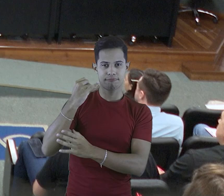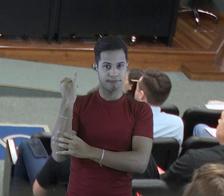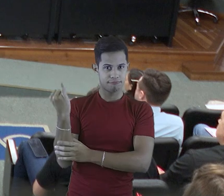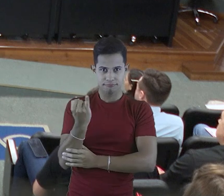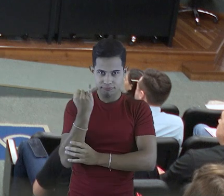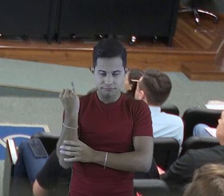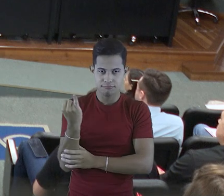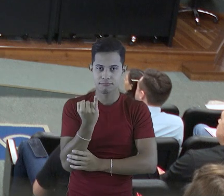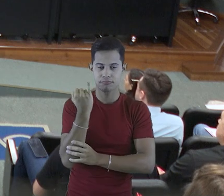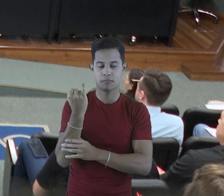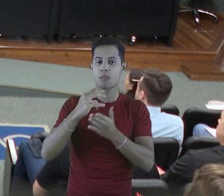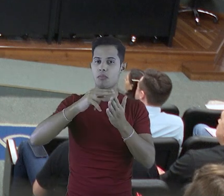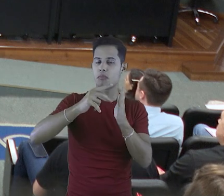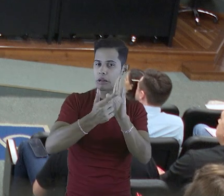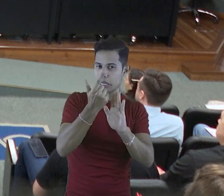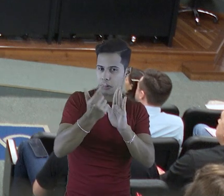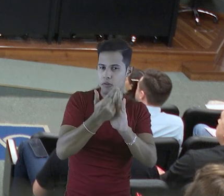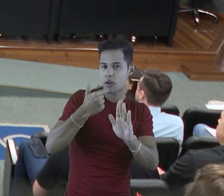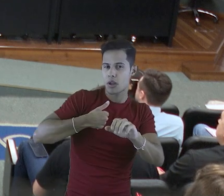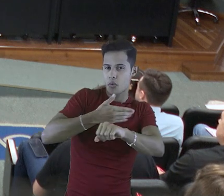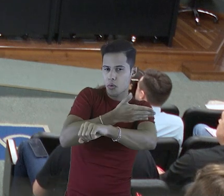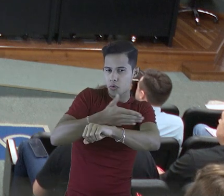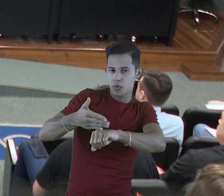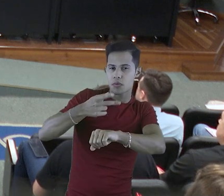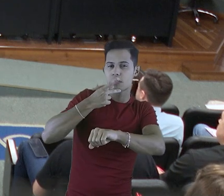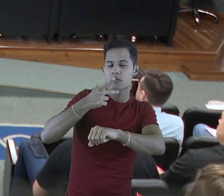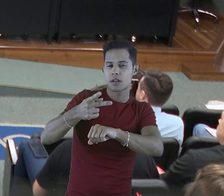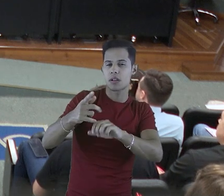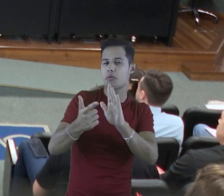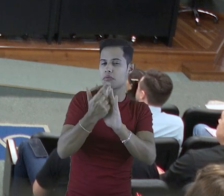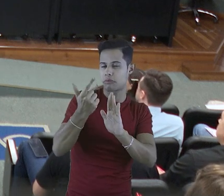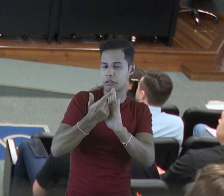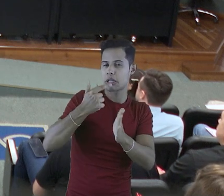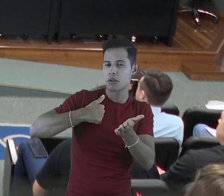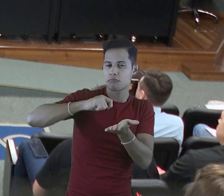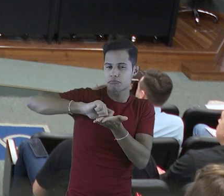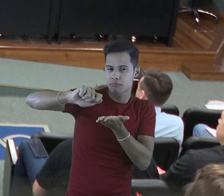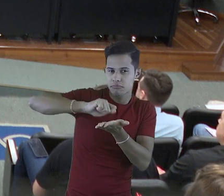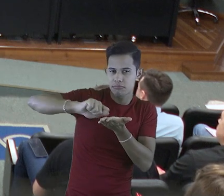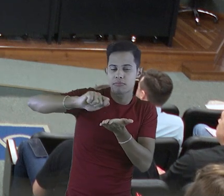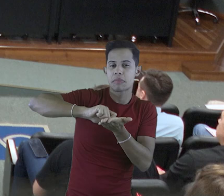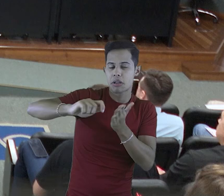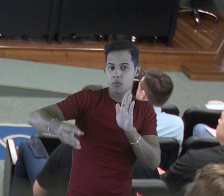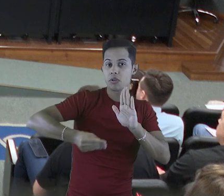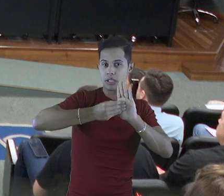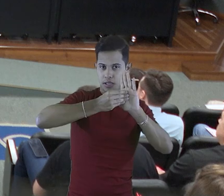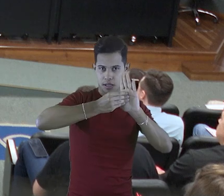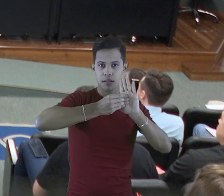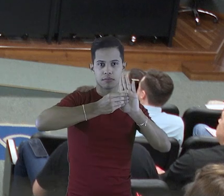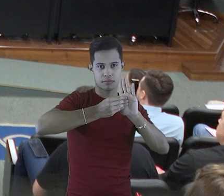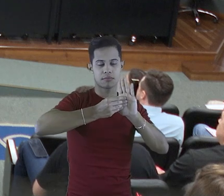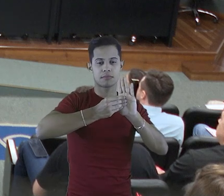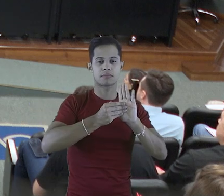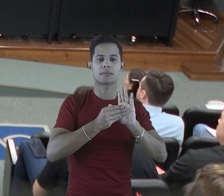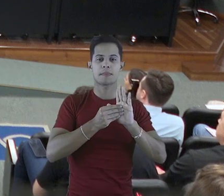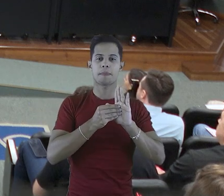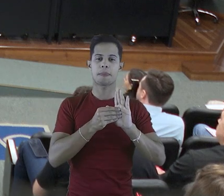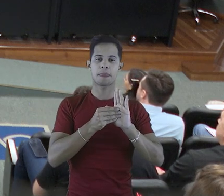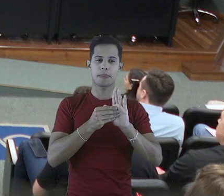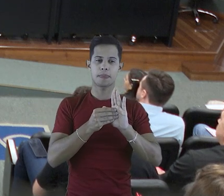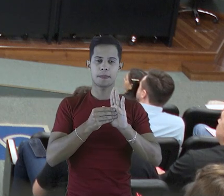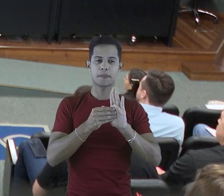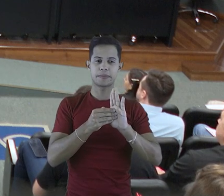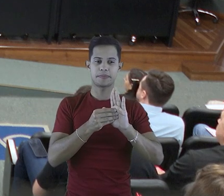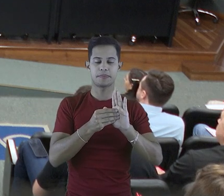Chama... Eu até cito esse livro no último livro de Compliance que eu escrevi, que é Compliance às Contratações Públicas. Dan